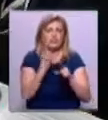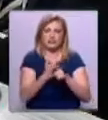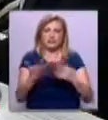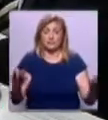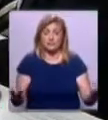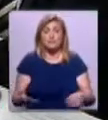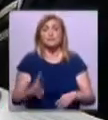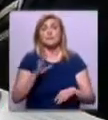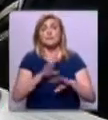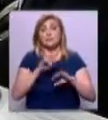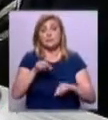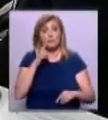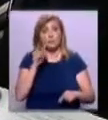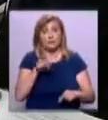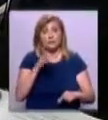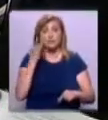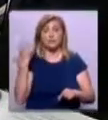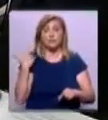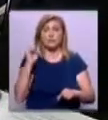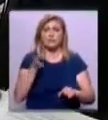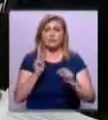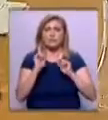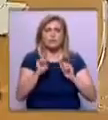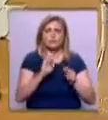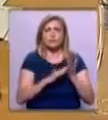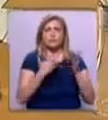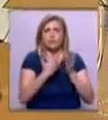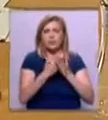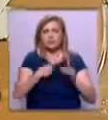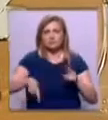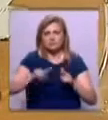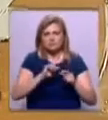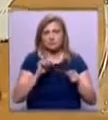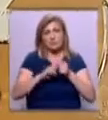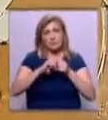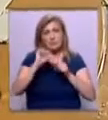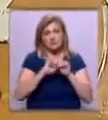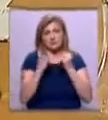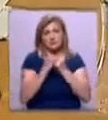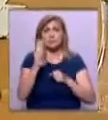Costa começou esta quarta-feira a discutir a proposta com os parceiros sociais. Os primeiros a serem